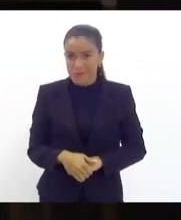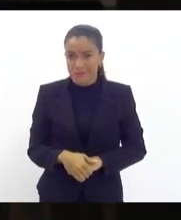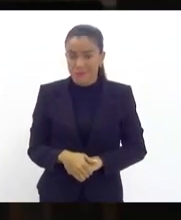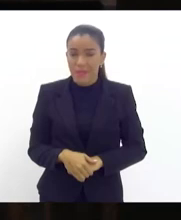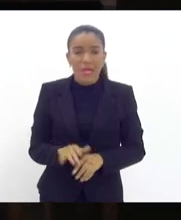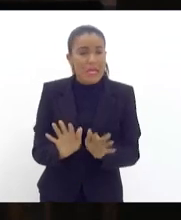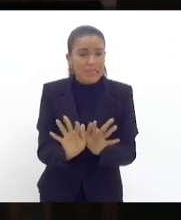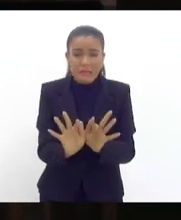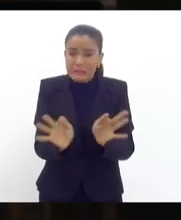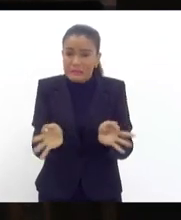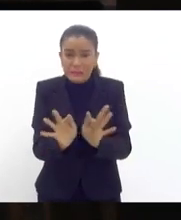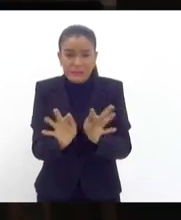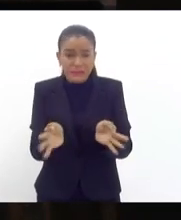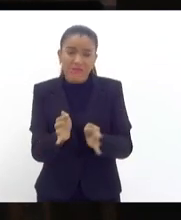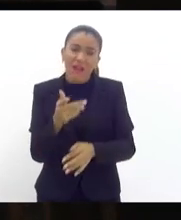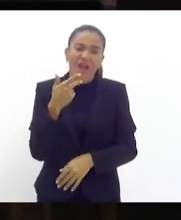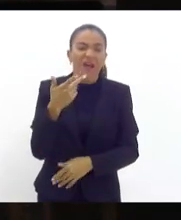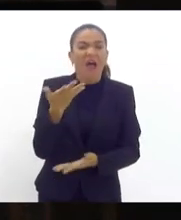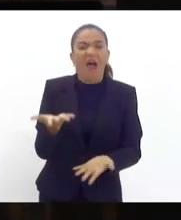é muito simples